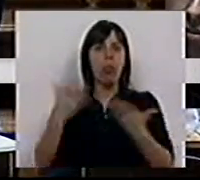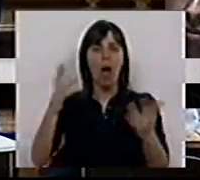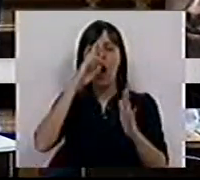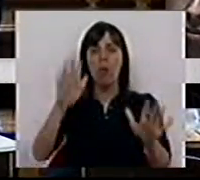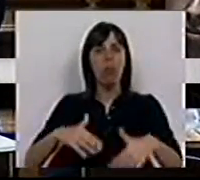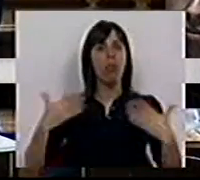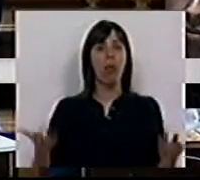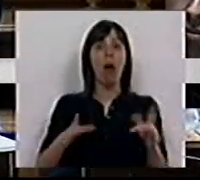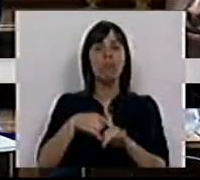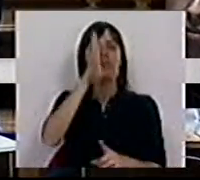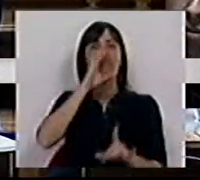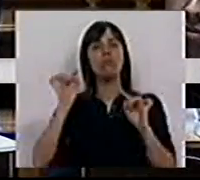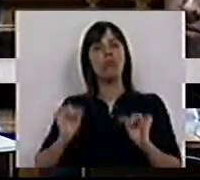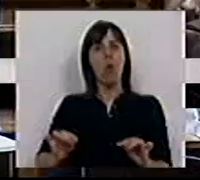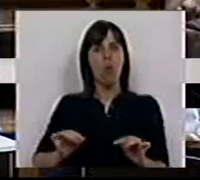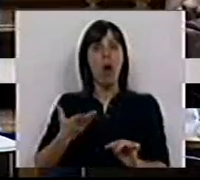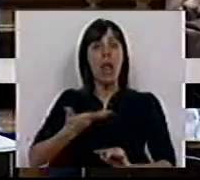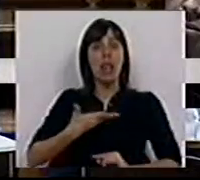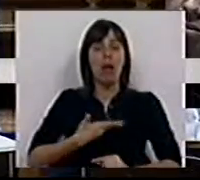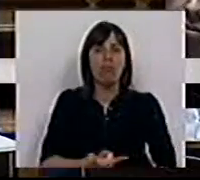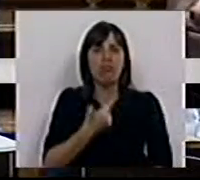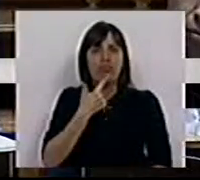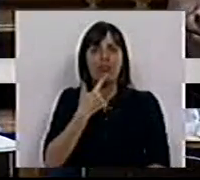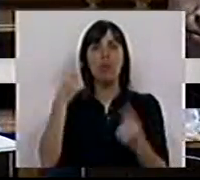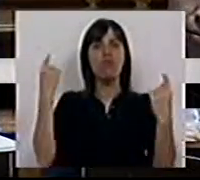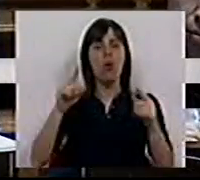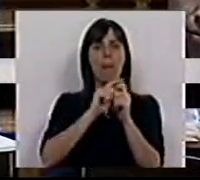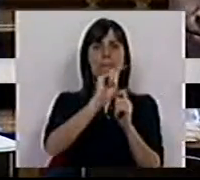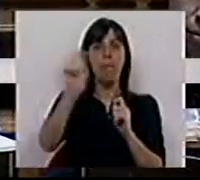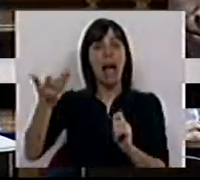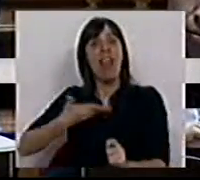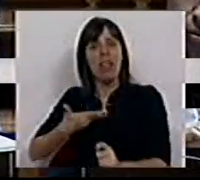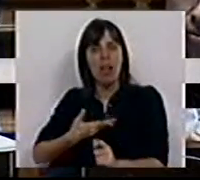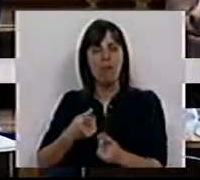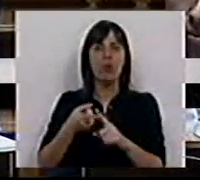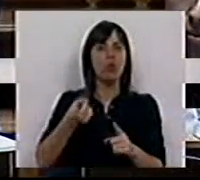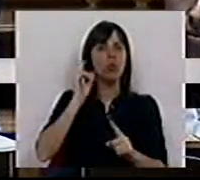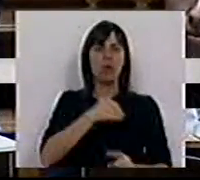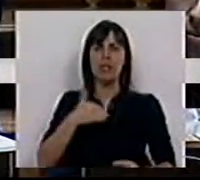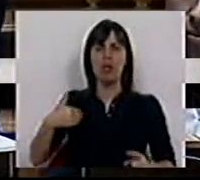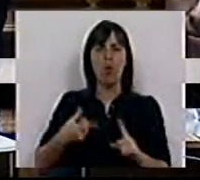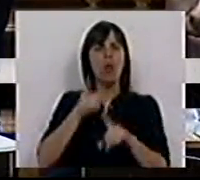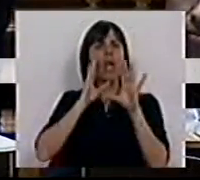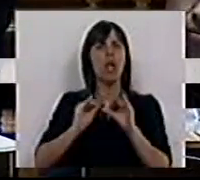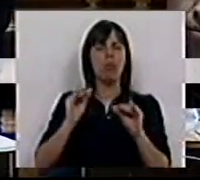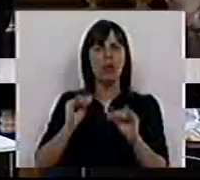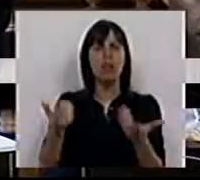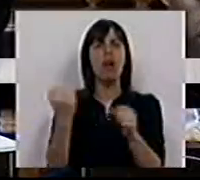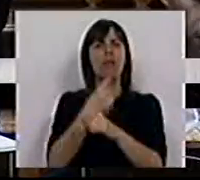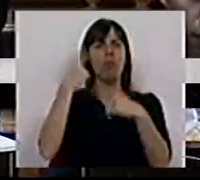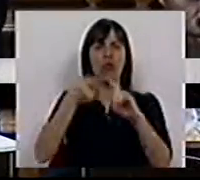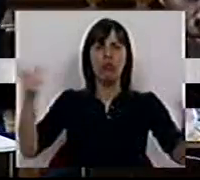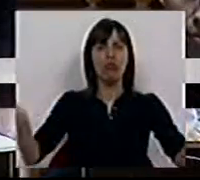é sustentável. O Estado hoje endivida-se só para pagar dívida. Não é para saúde, não é para educação, não é para